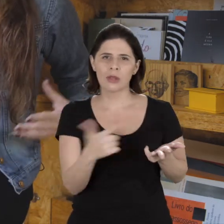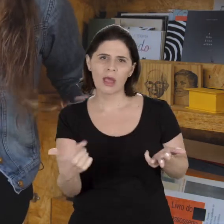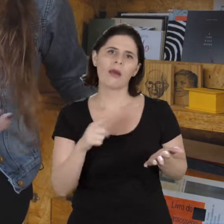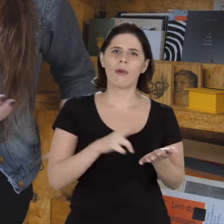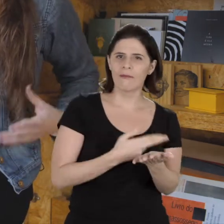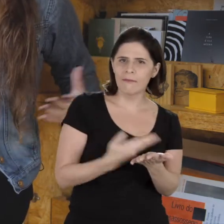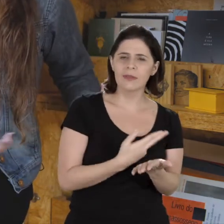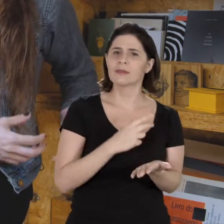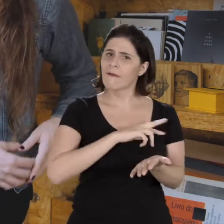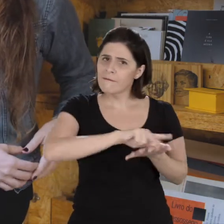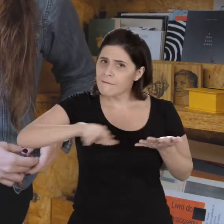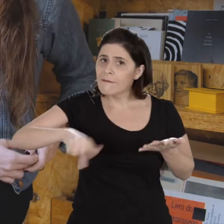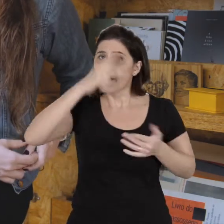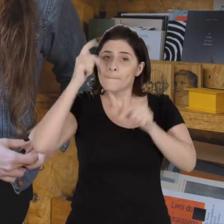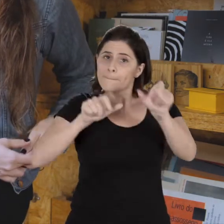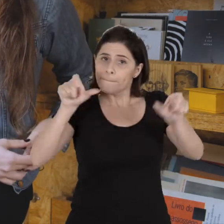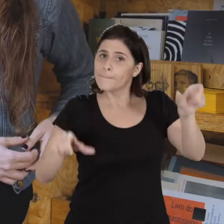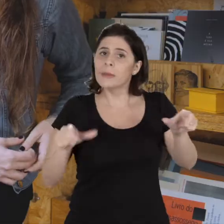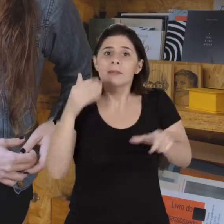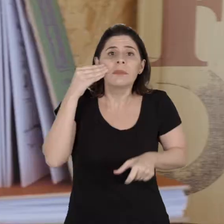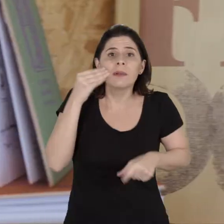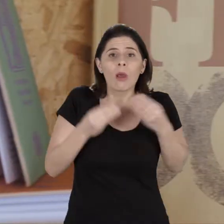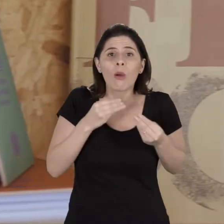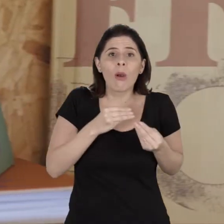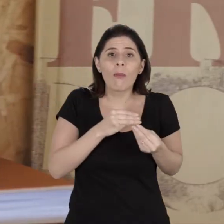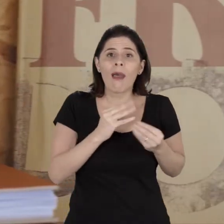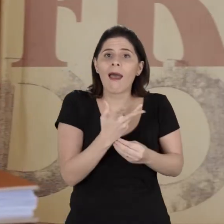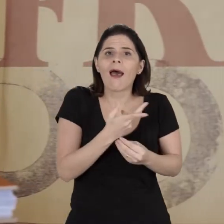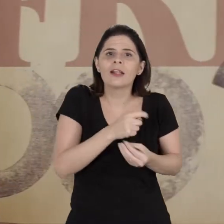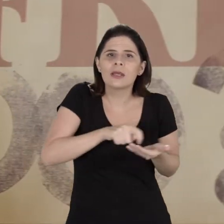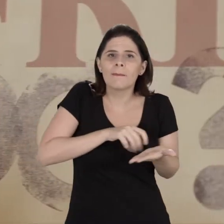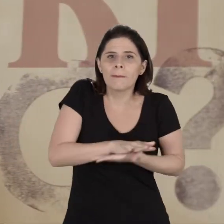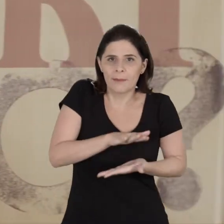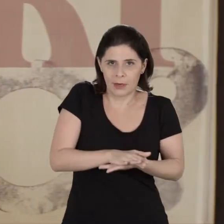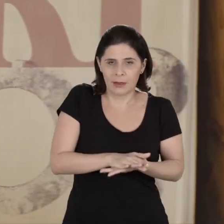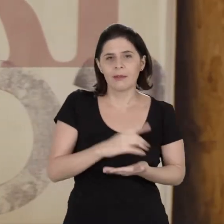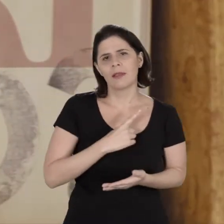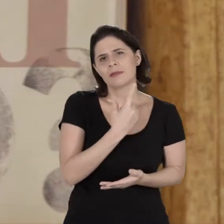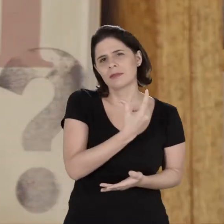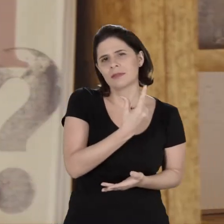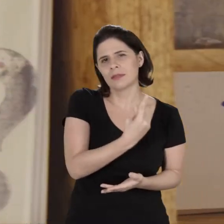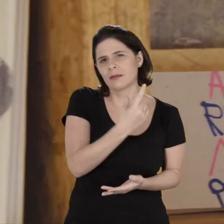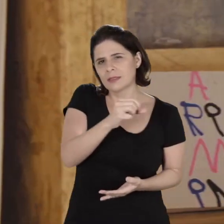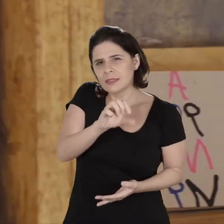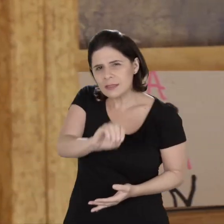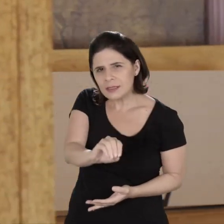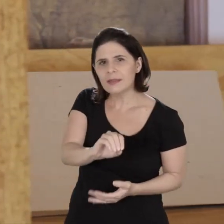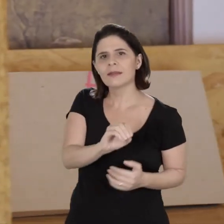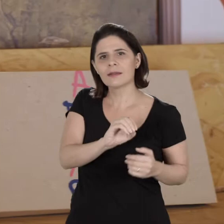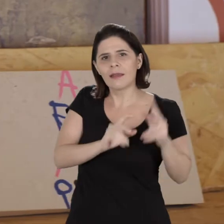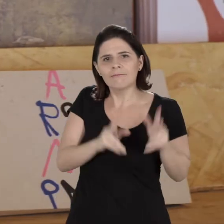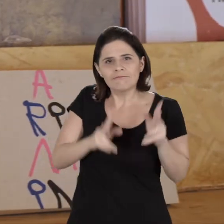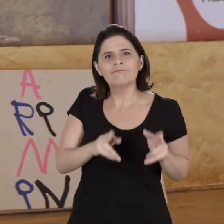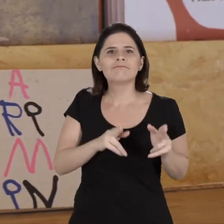enfim, pessoas que estão experimentando hoje em dia com arte impressa. São mais de 160 editoras, acho que mais de